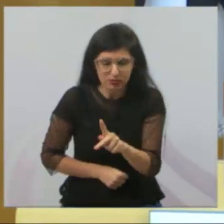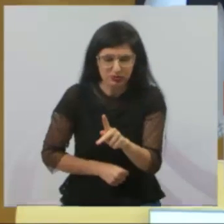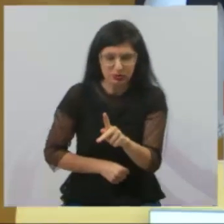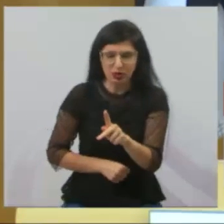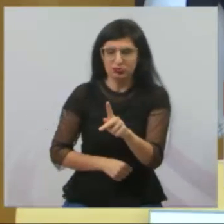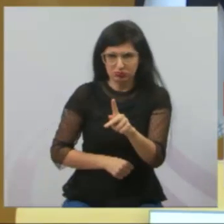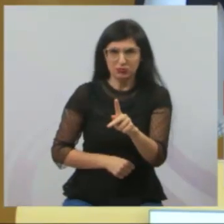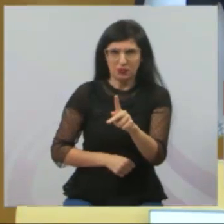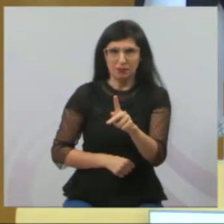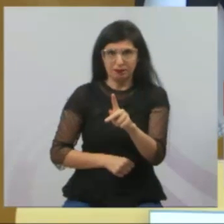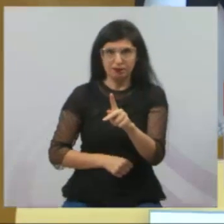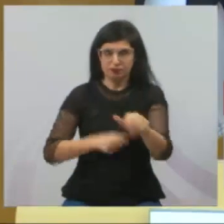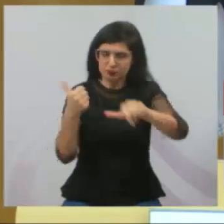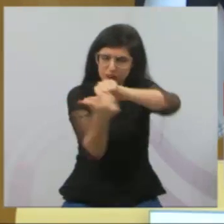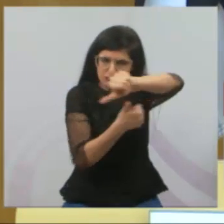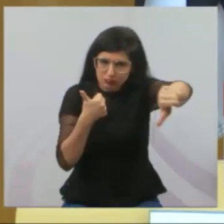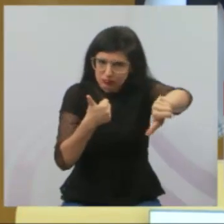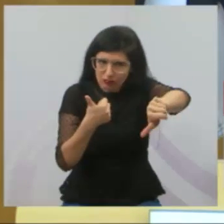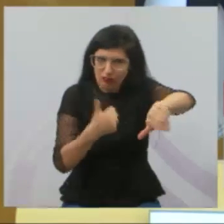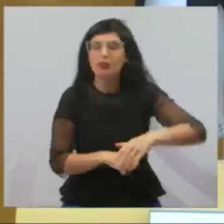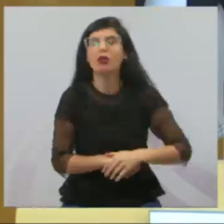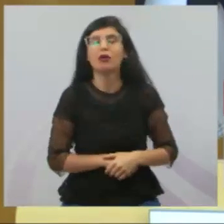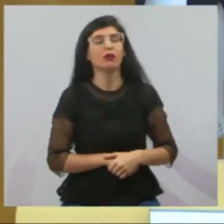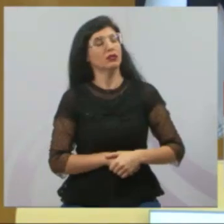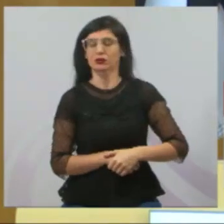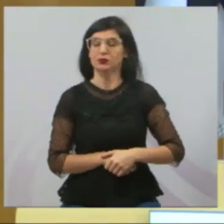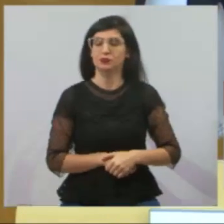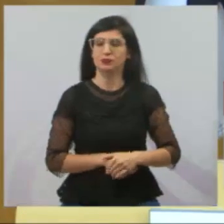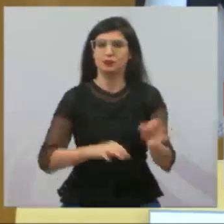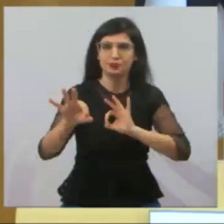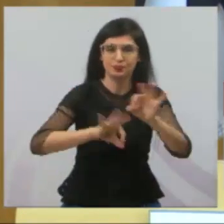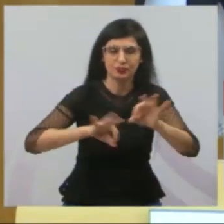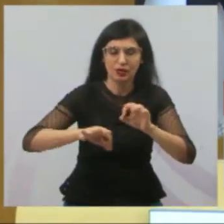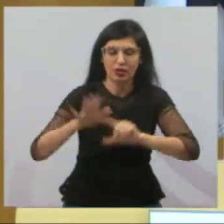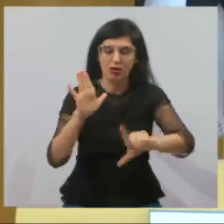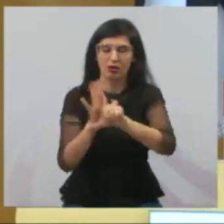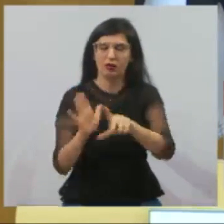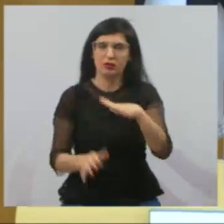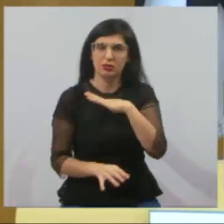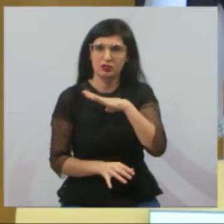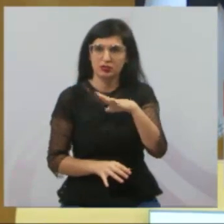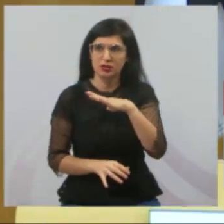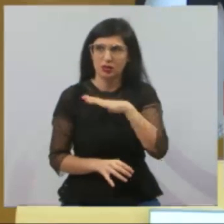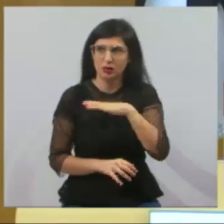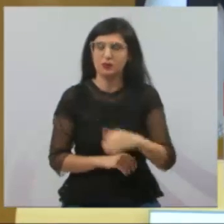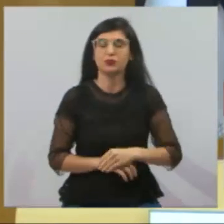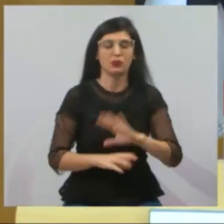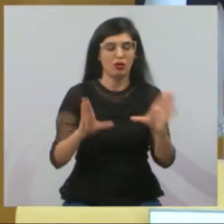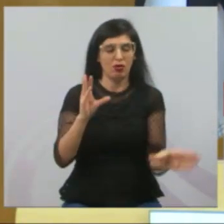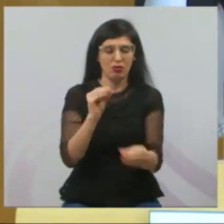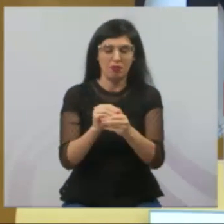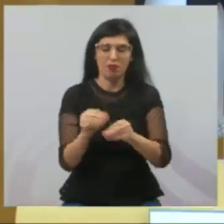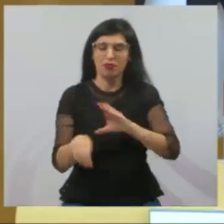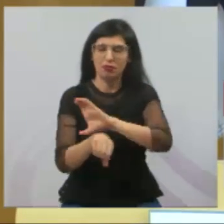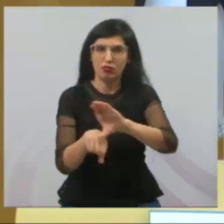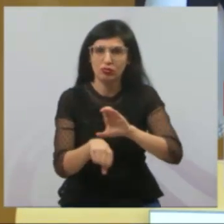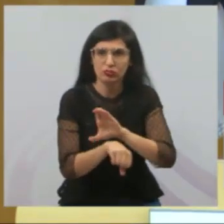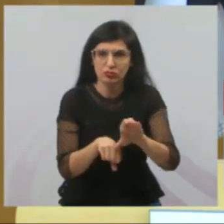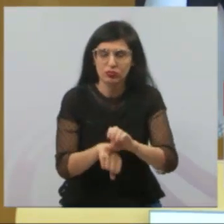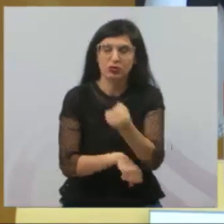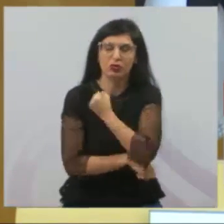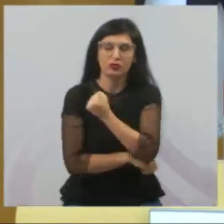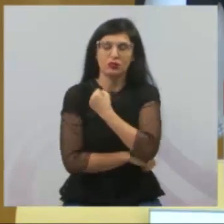As alterações que foram propostas têm como objetivo adequar a legislação municipal ao teor da emenda constitucional